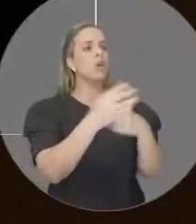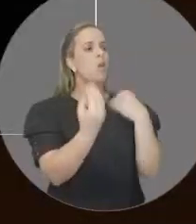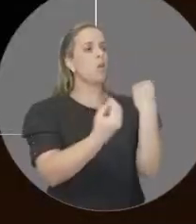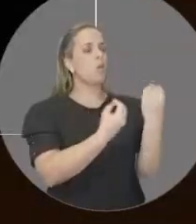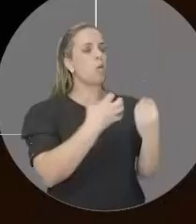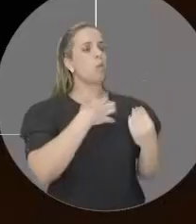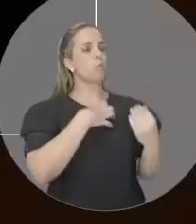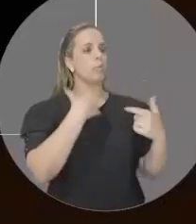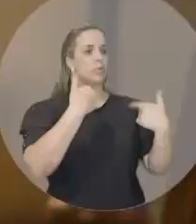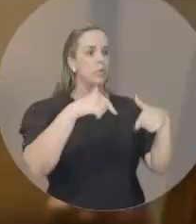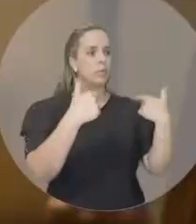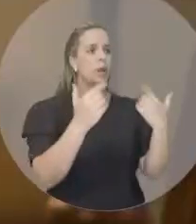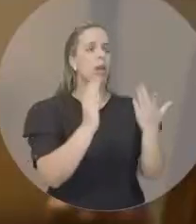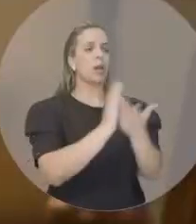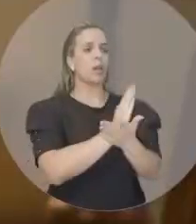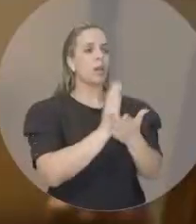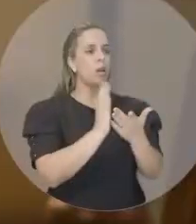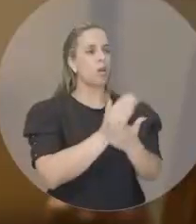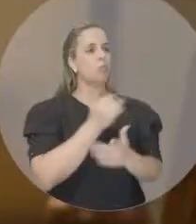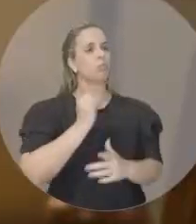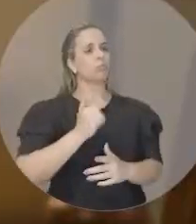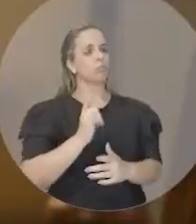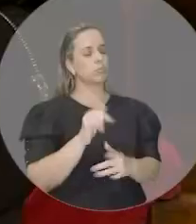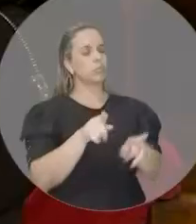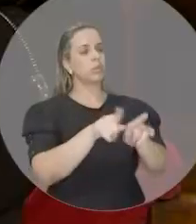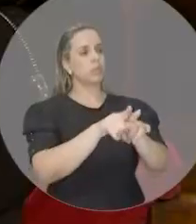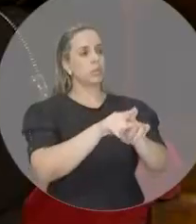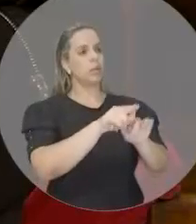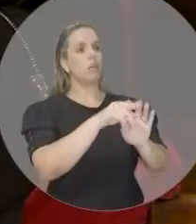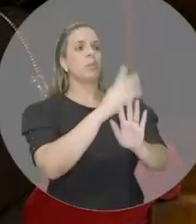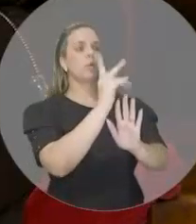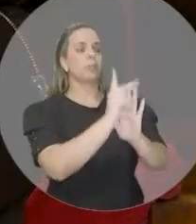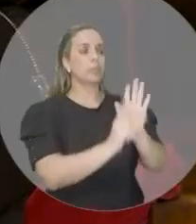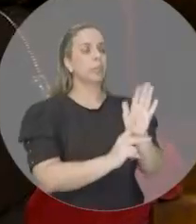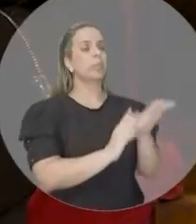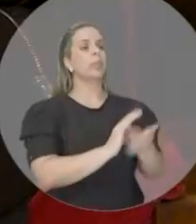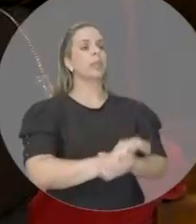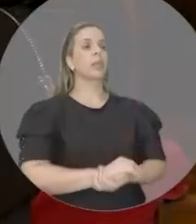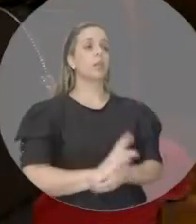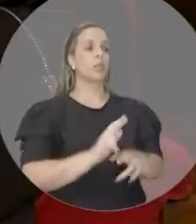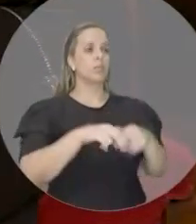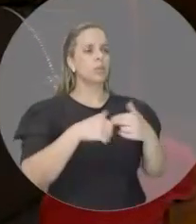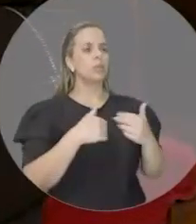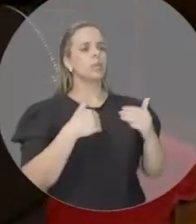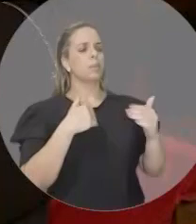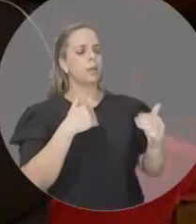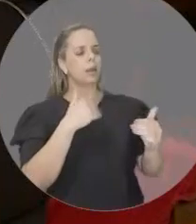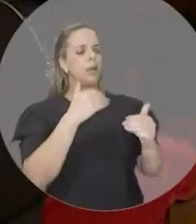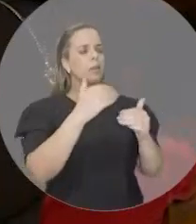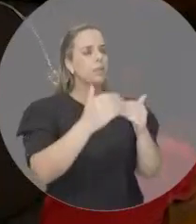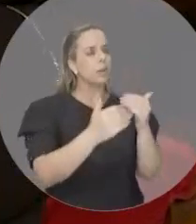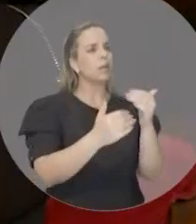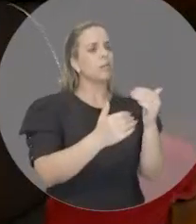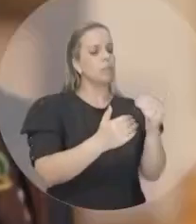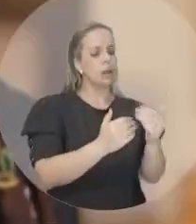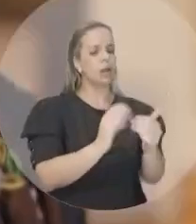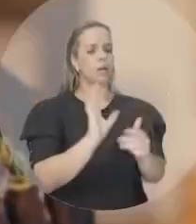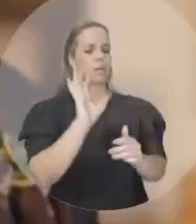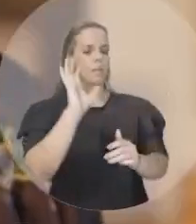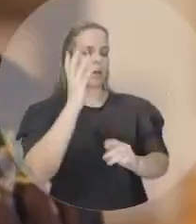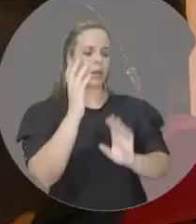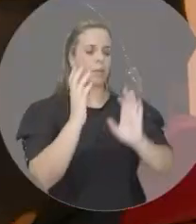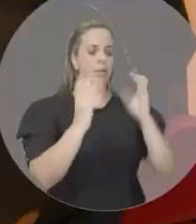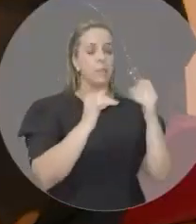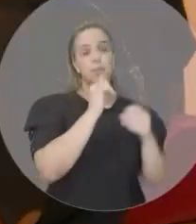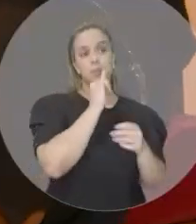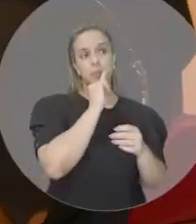mais o meu trabalho, principalmente com crônicas e contos. E aí eu acho que nesse processo as coisas elas foram